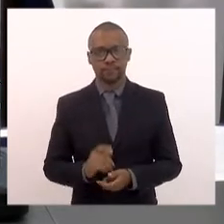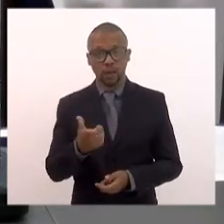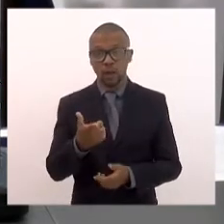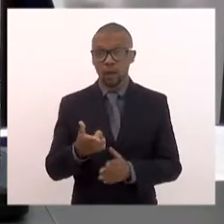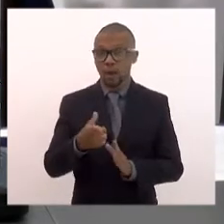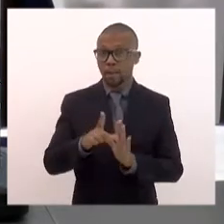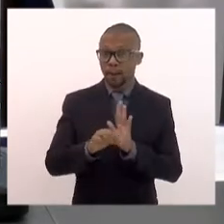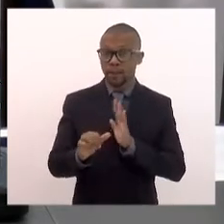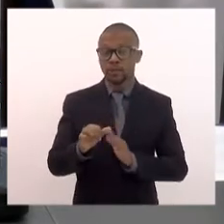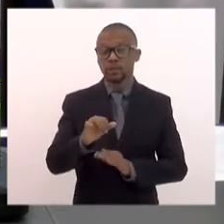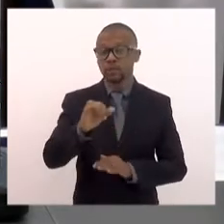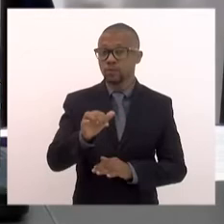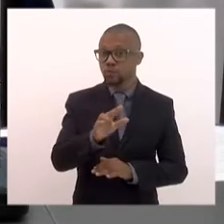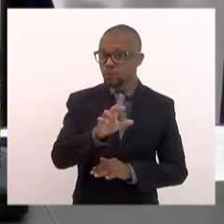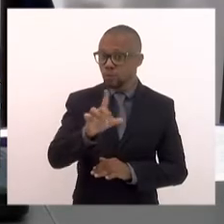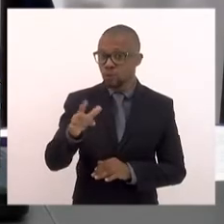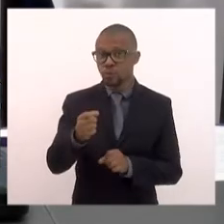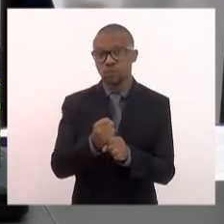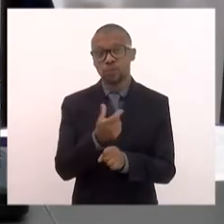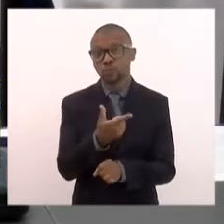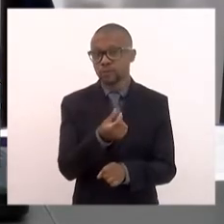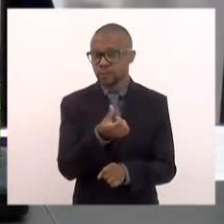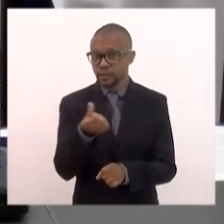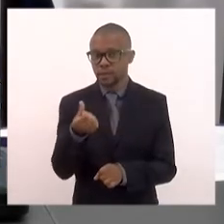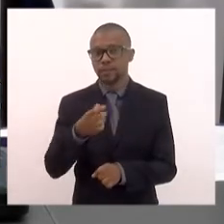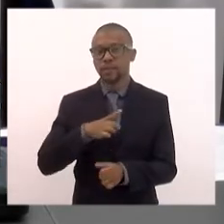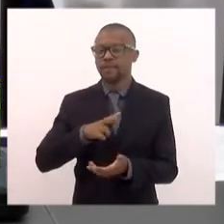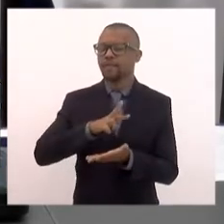de 2016, houve uma série